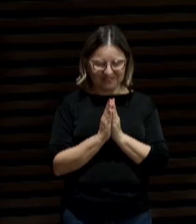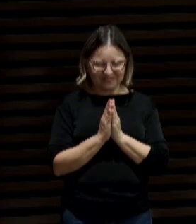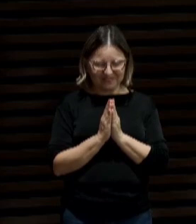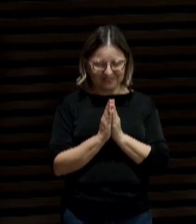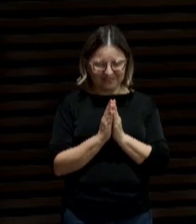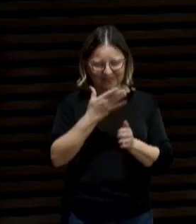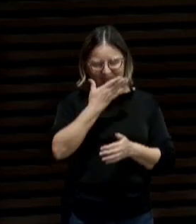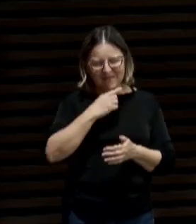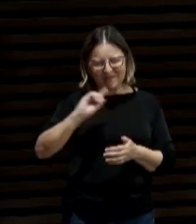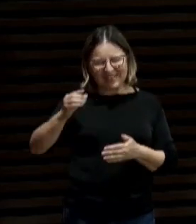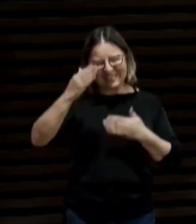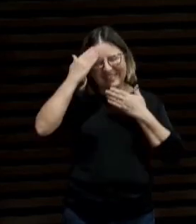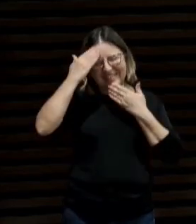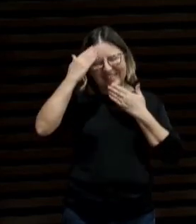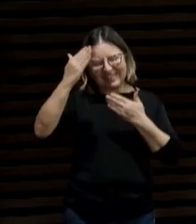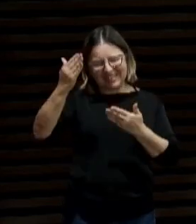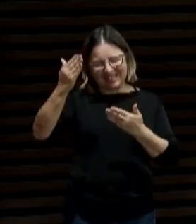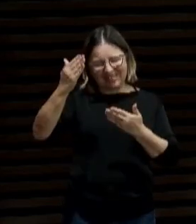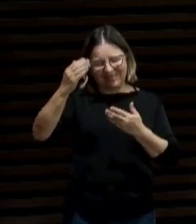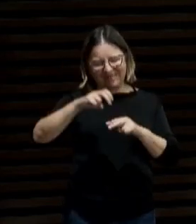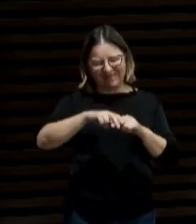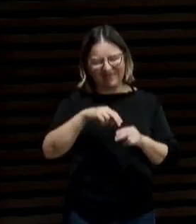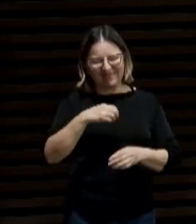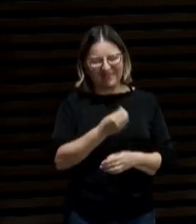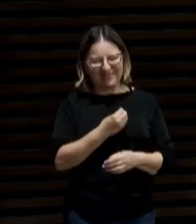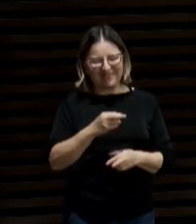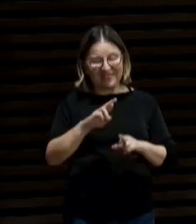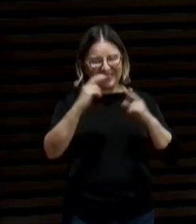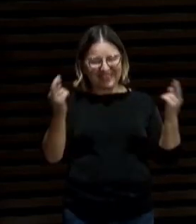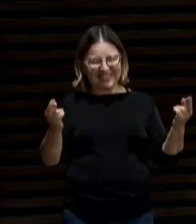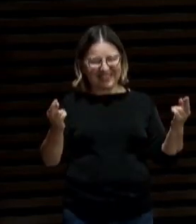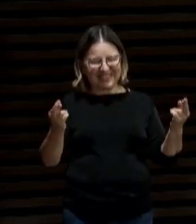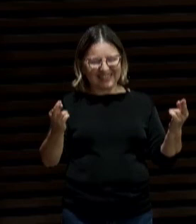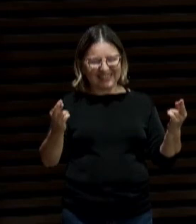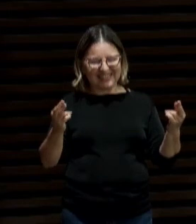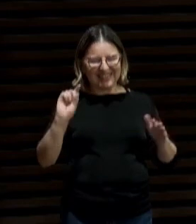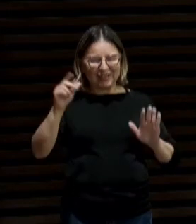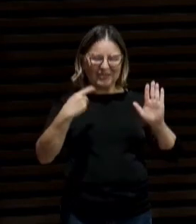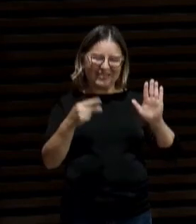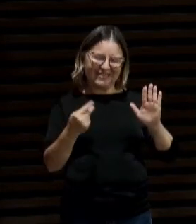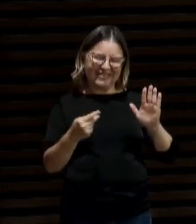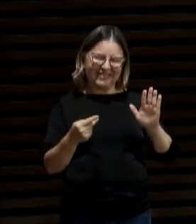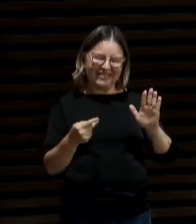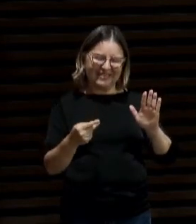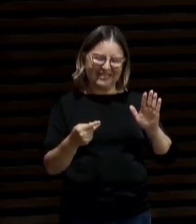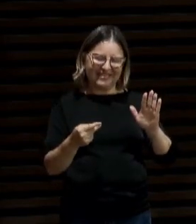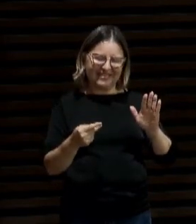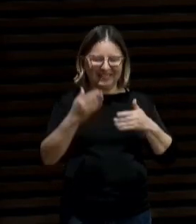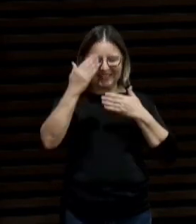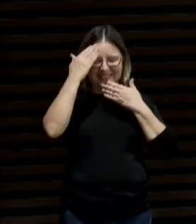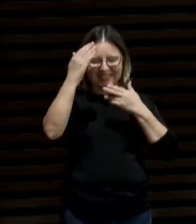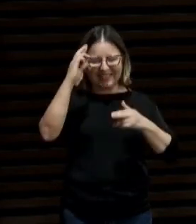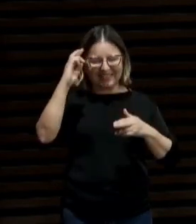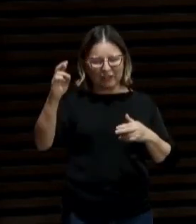Ó Pai, te damos graças pela viva esperança que nos está prometida. Te damos graças, Senhor,